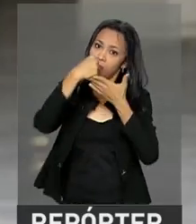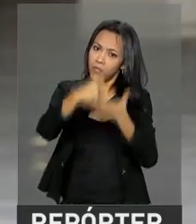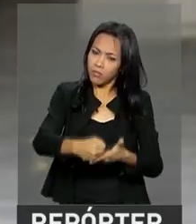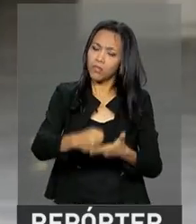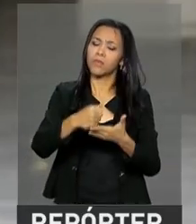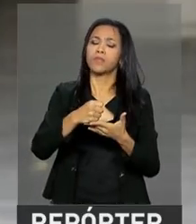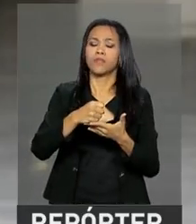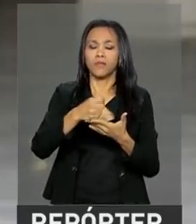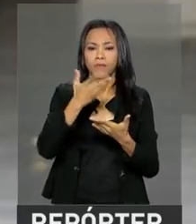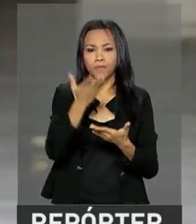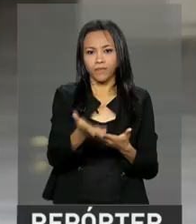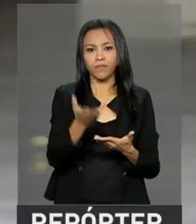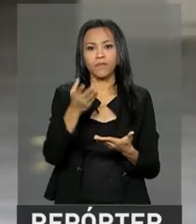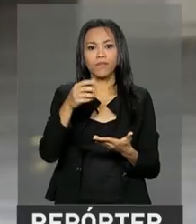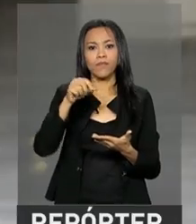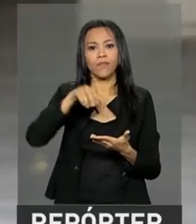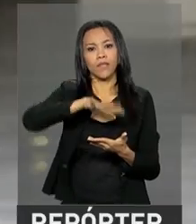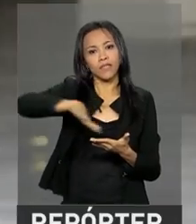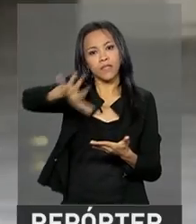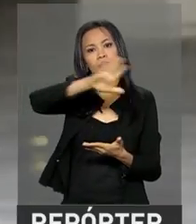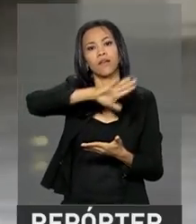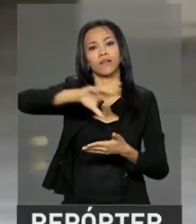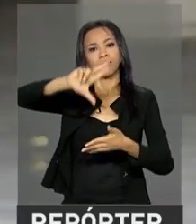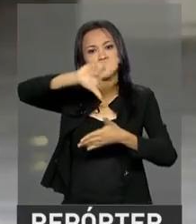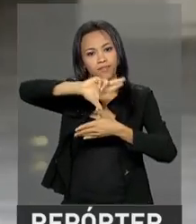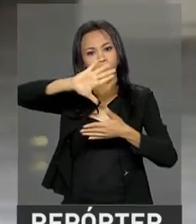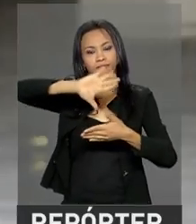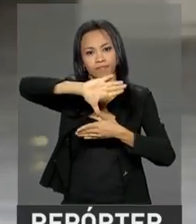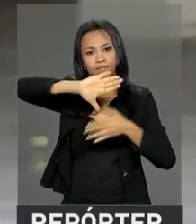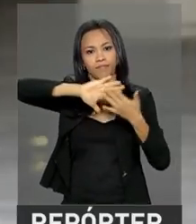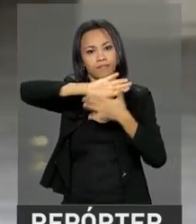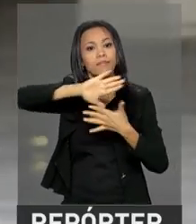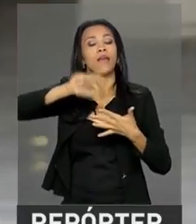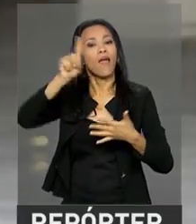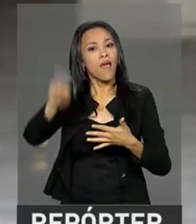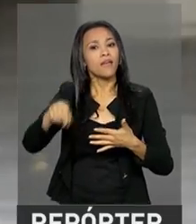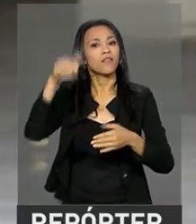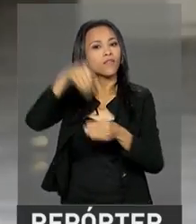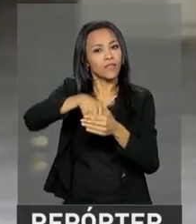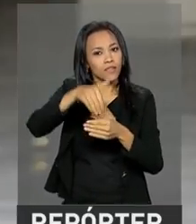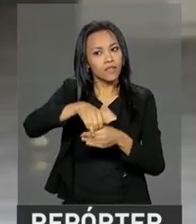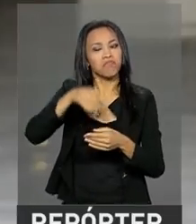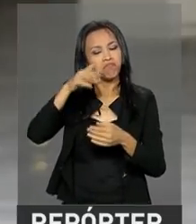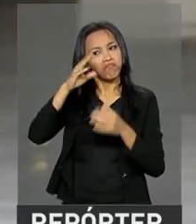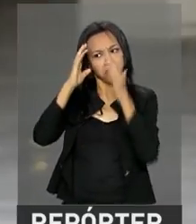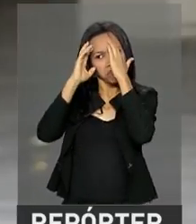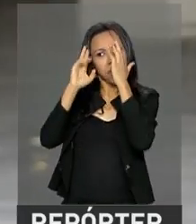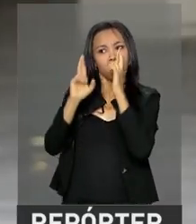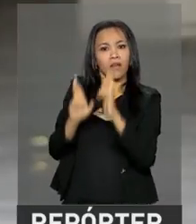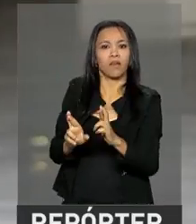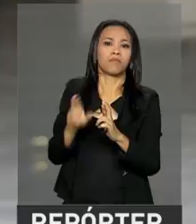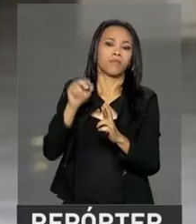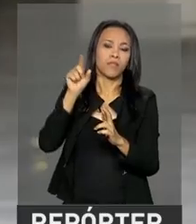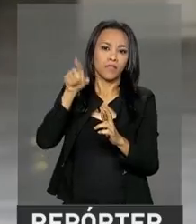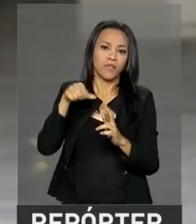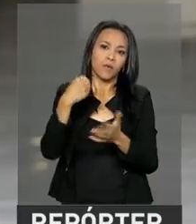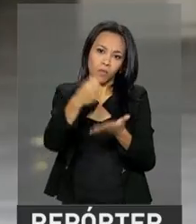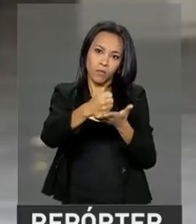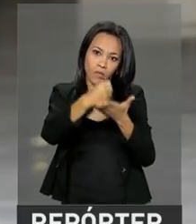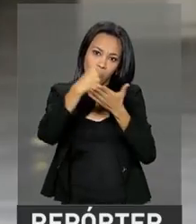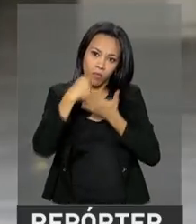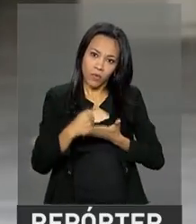humanos no sistema interamericano e que essa eleição reflete o reconhecimento da contribuição